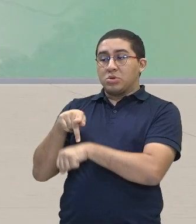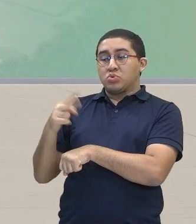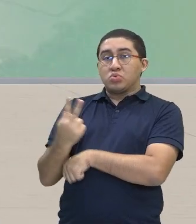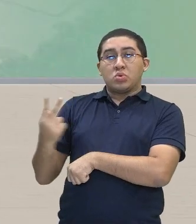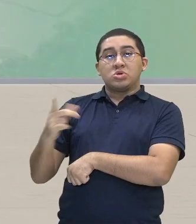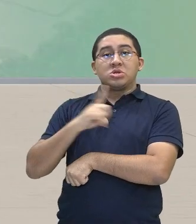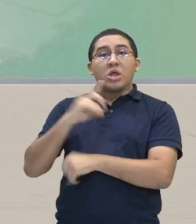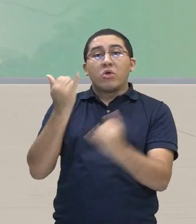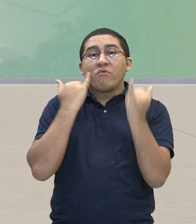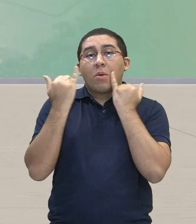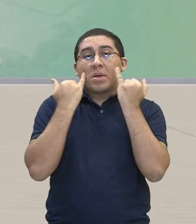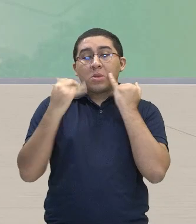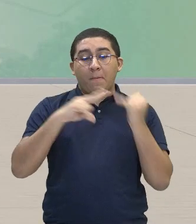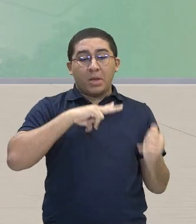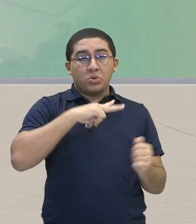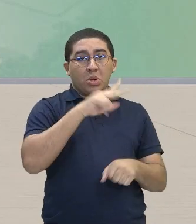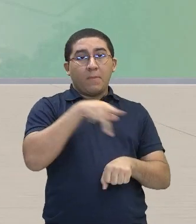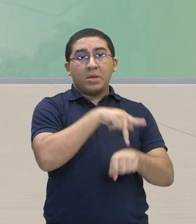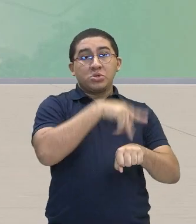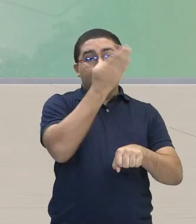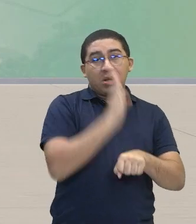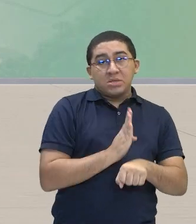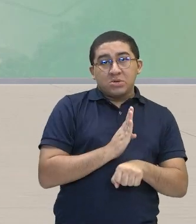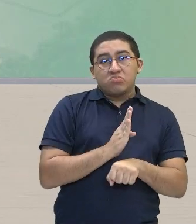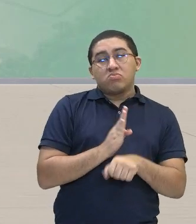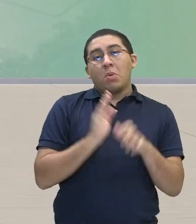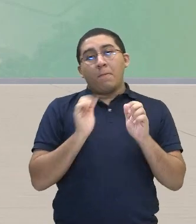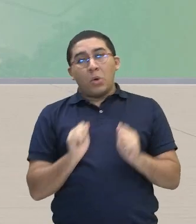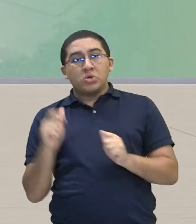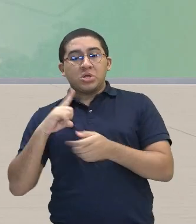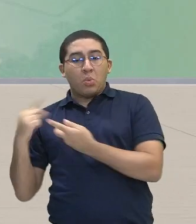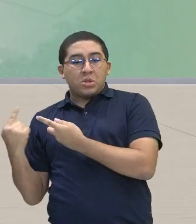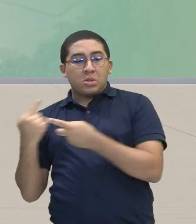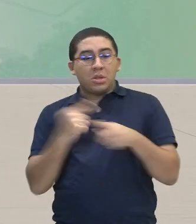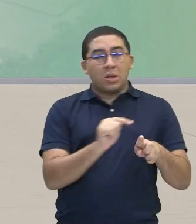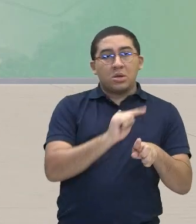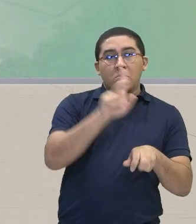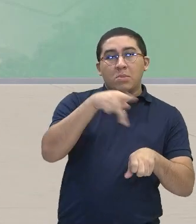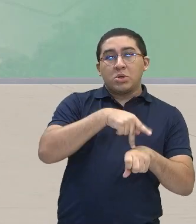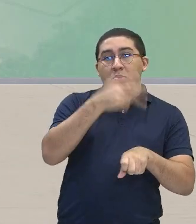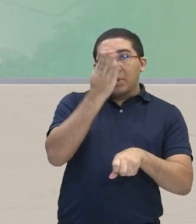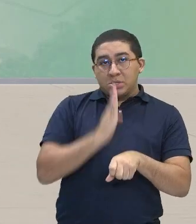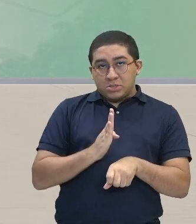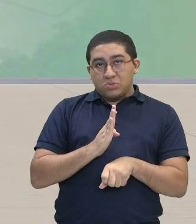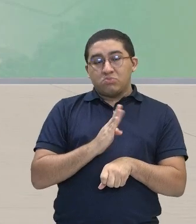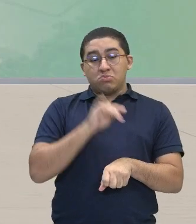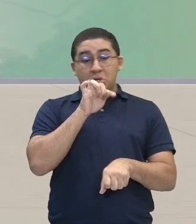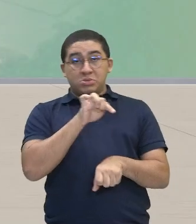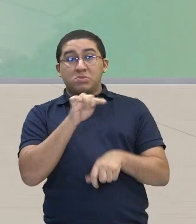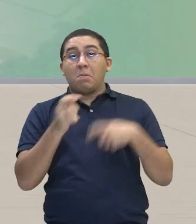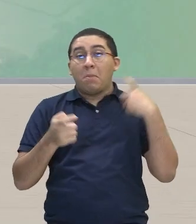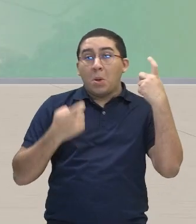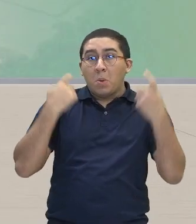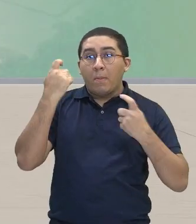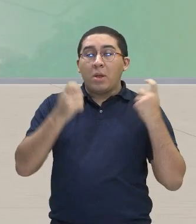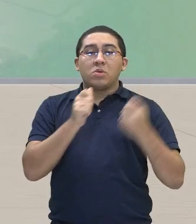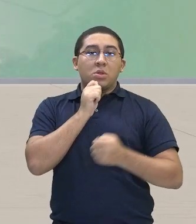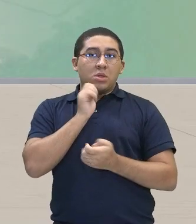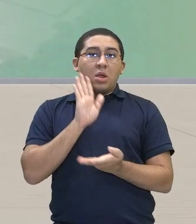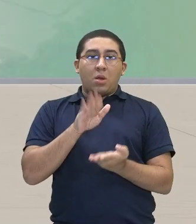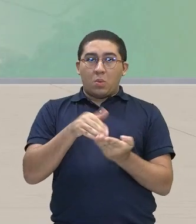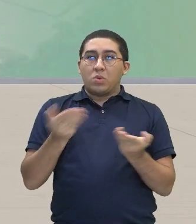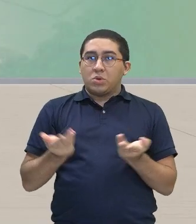ocorrer aí situações que pode ocorrer um ataque à nossa soberania, né? Então tinha essa preocupação, ainda se tem essa preocupação,